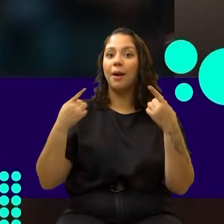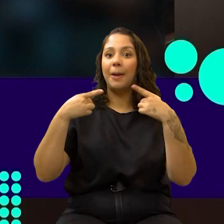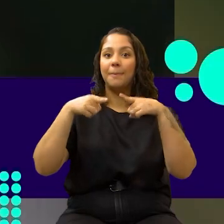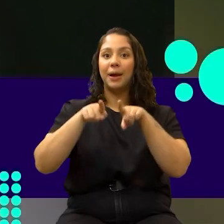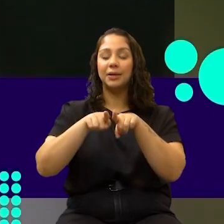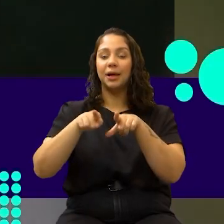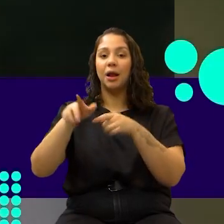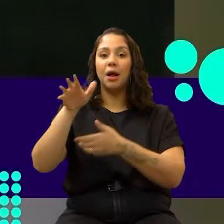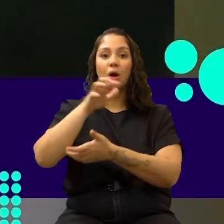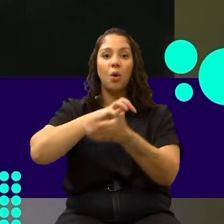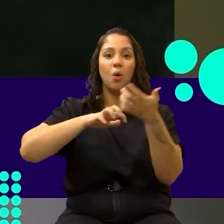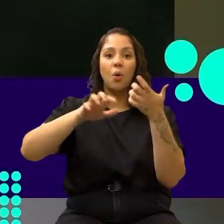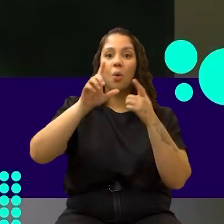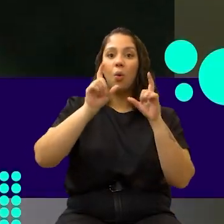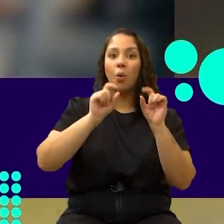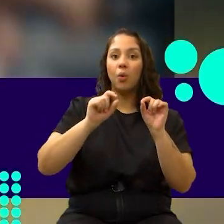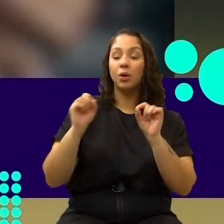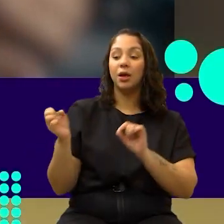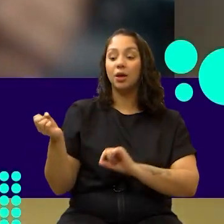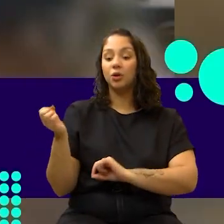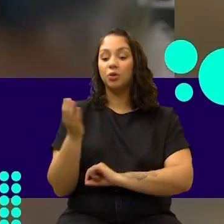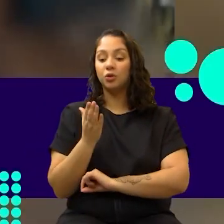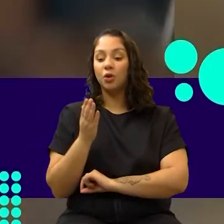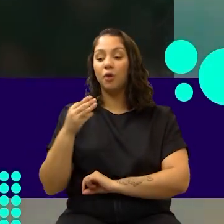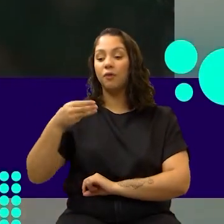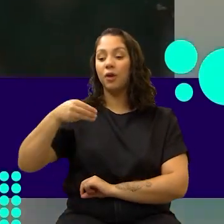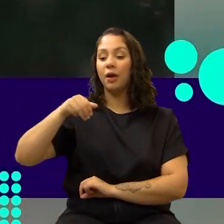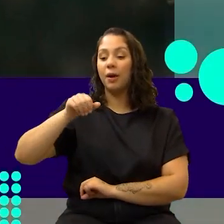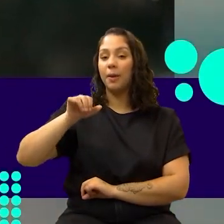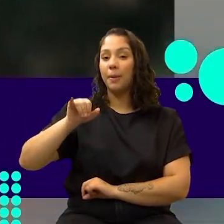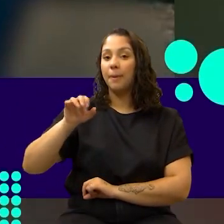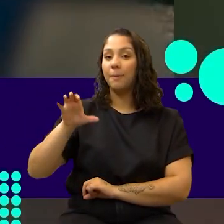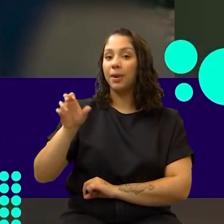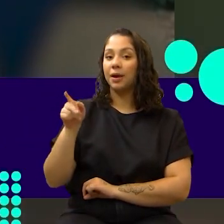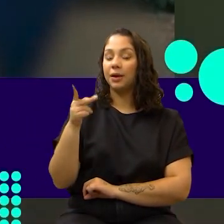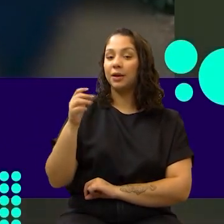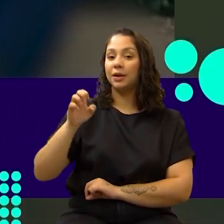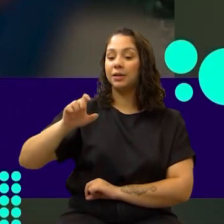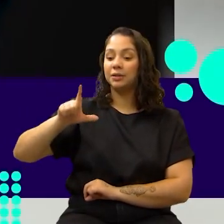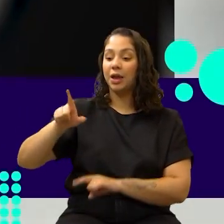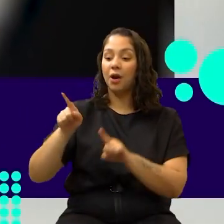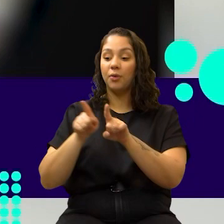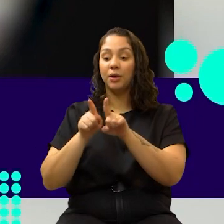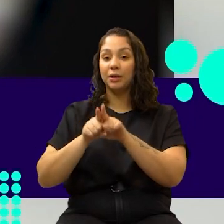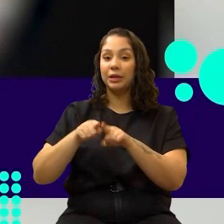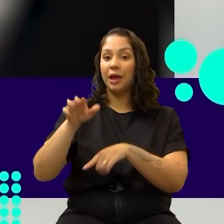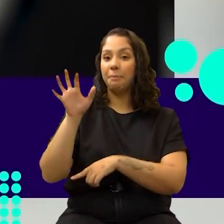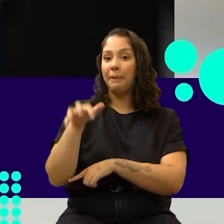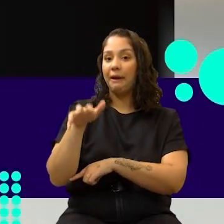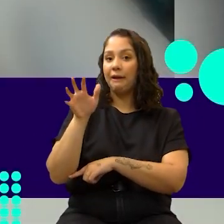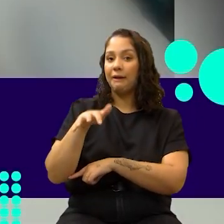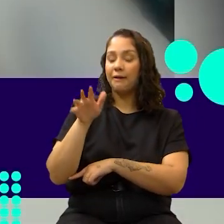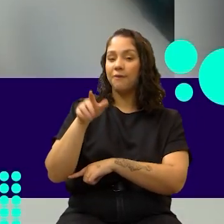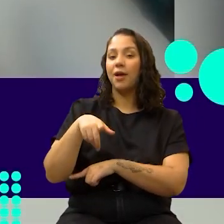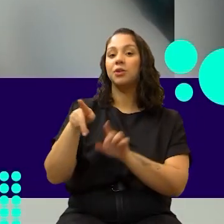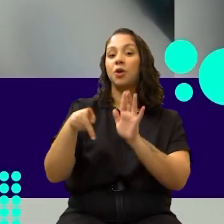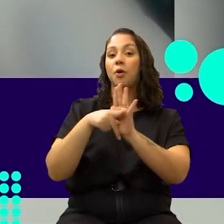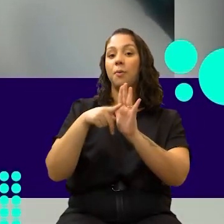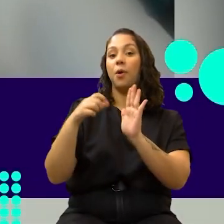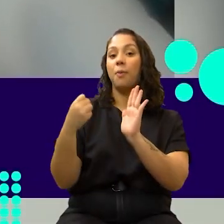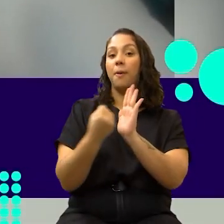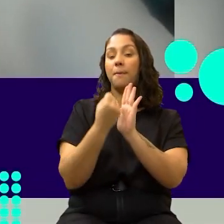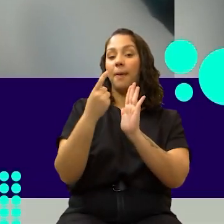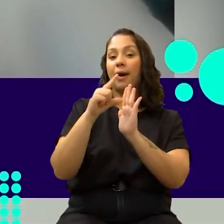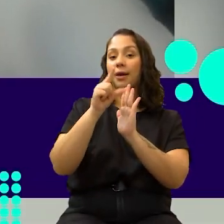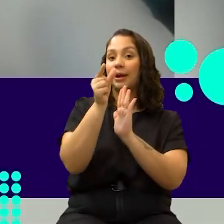a inacreditável parceria revolucionária entre o então novato Michael Jordan e a incipiente divisão de basquete da